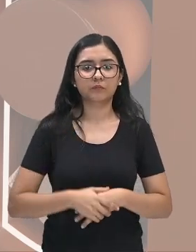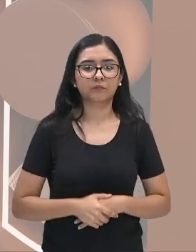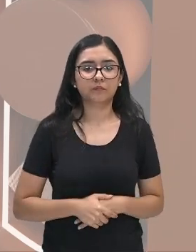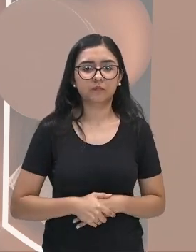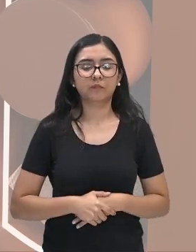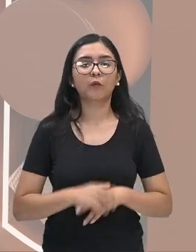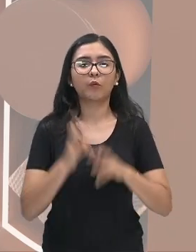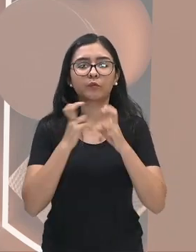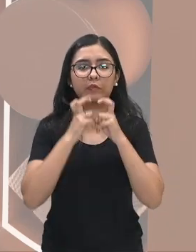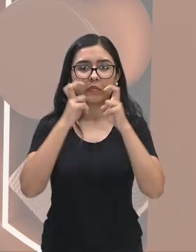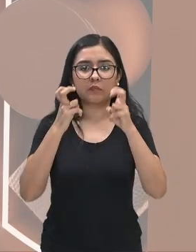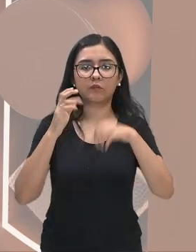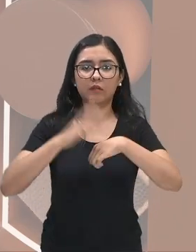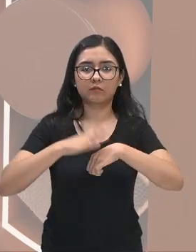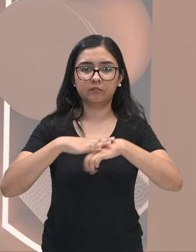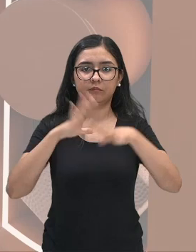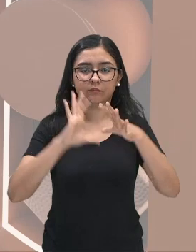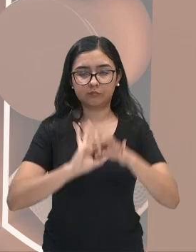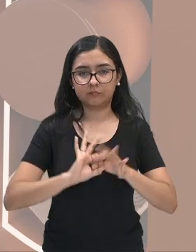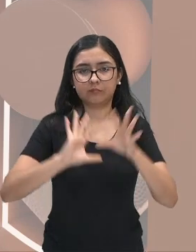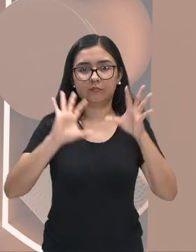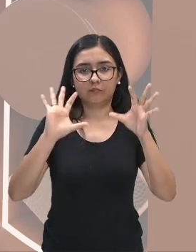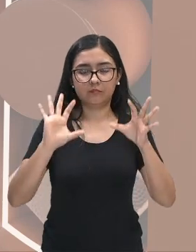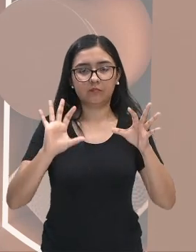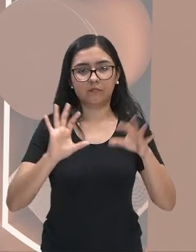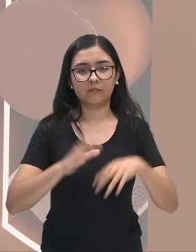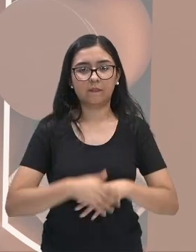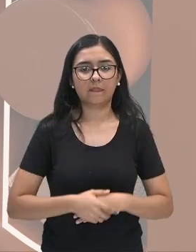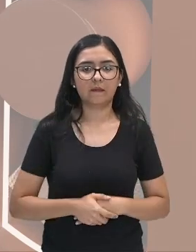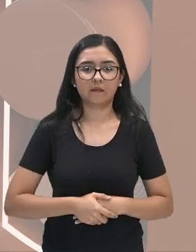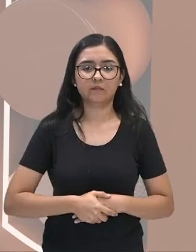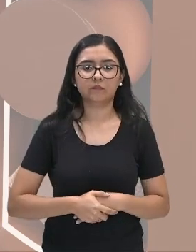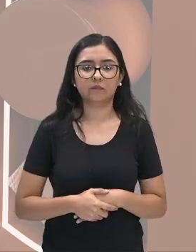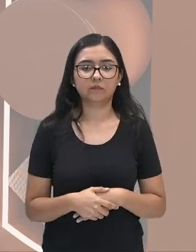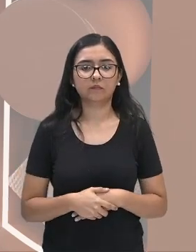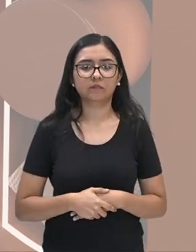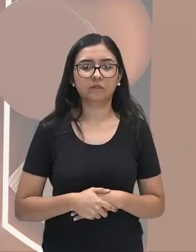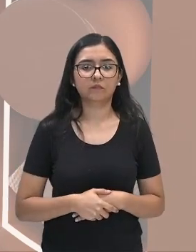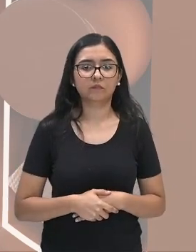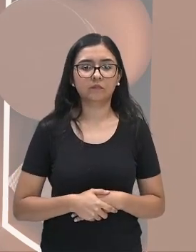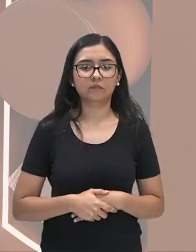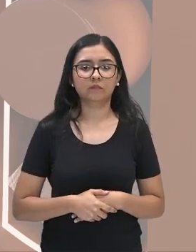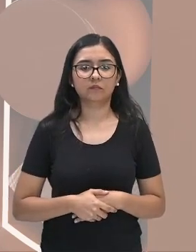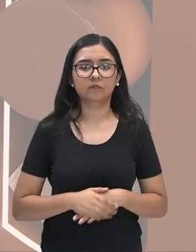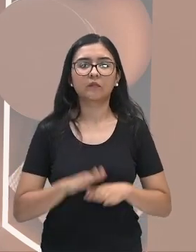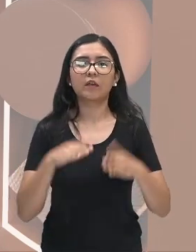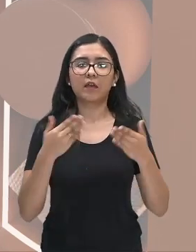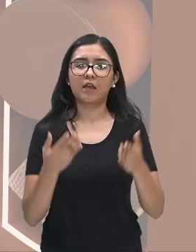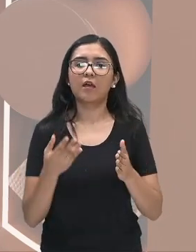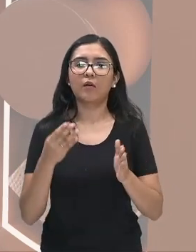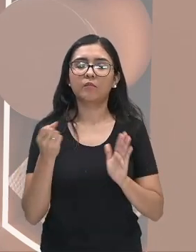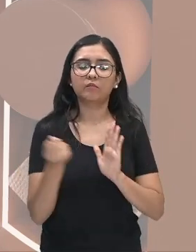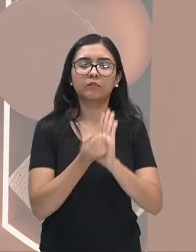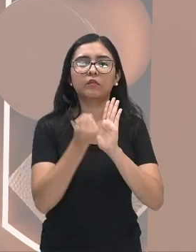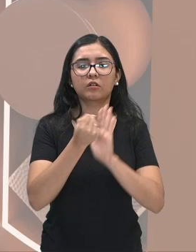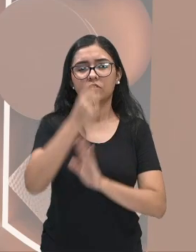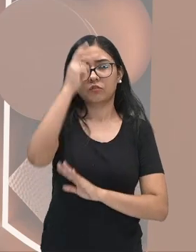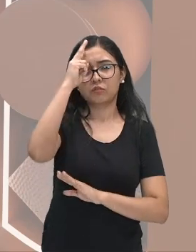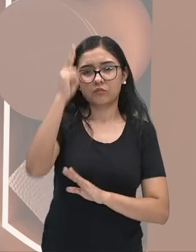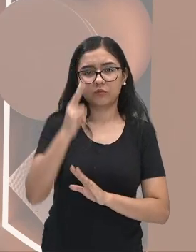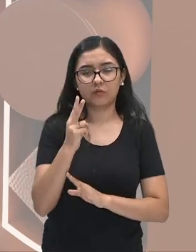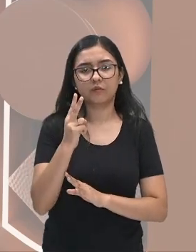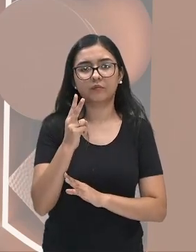chamado Grito da Independência, né, que na realidade é mais um fato histórico, né? Como